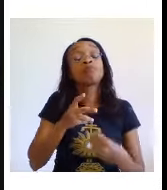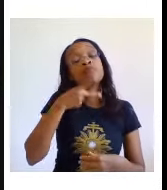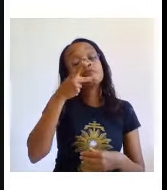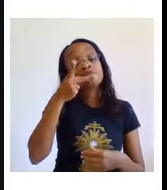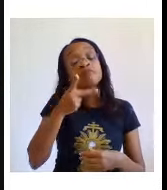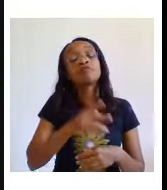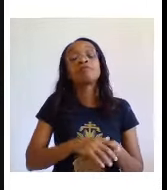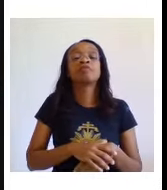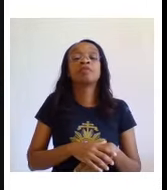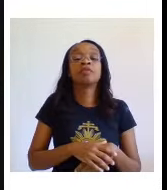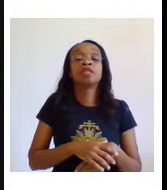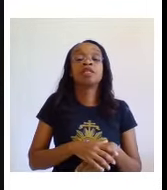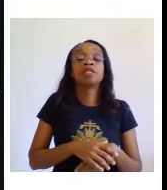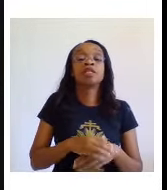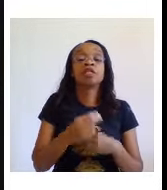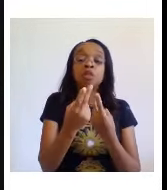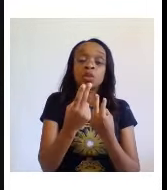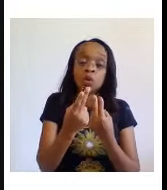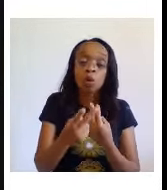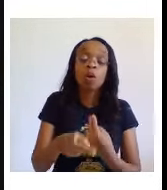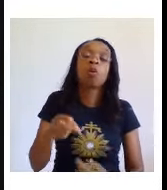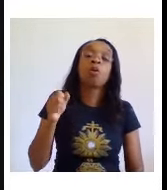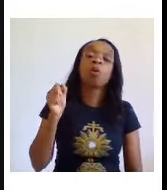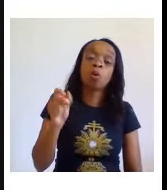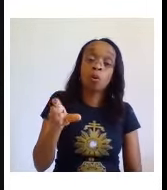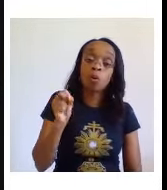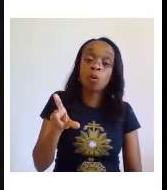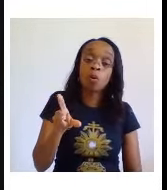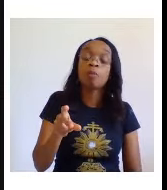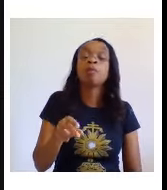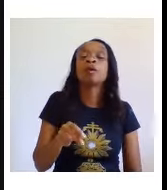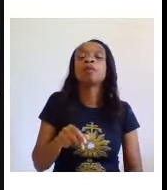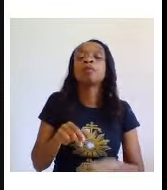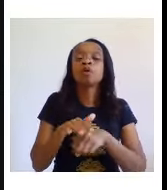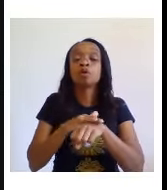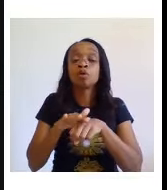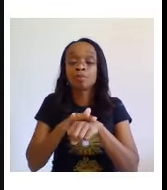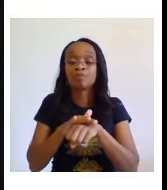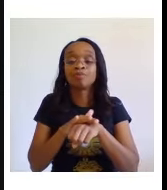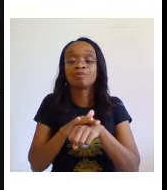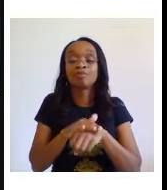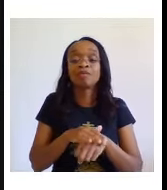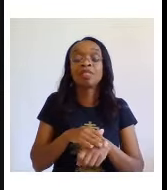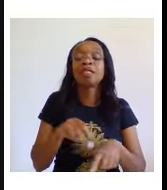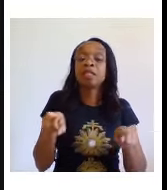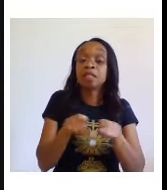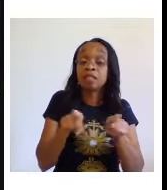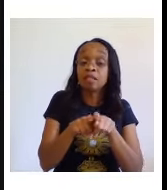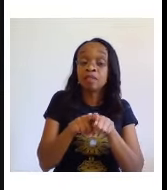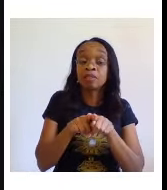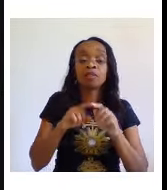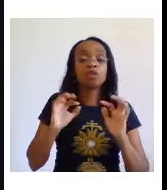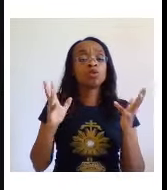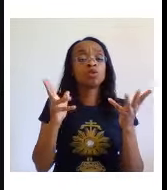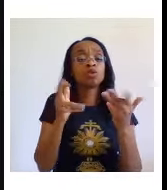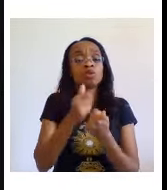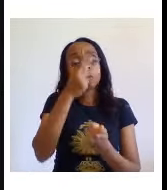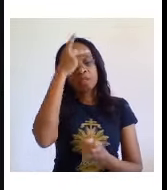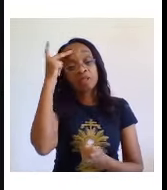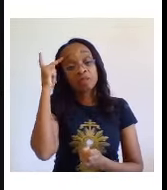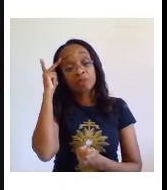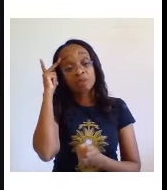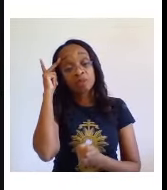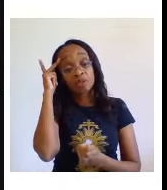que o Papa comentou no vídeo, né? E a gente também quer convidar todos os presentes e as pessoas que